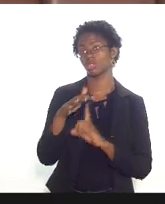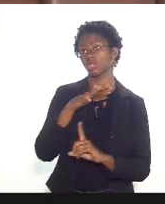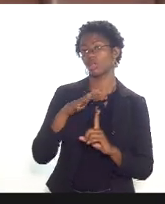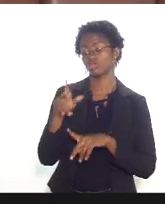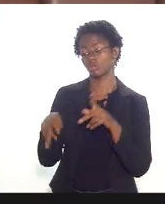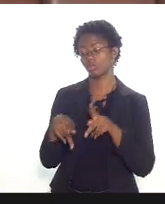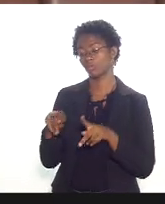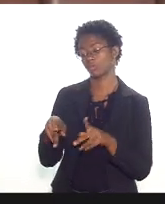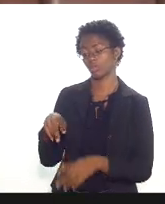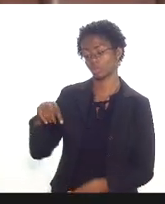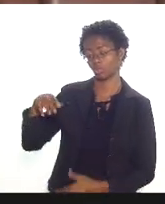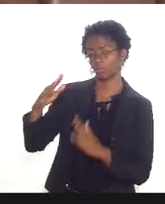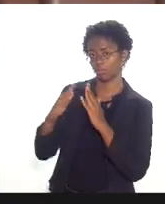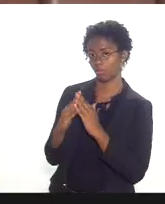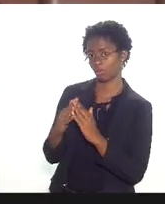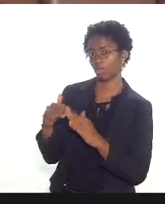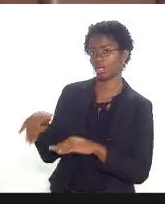rua,